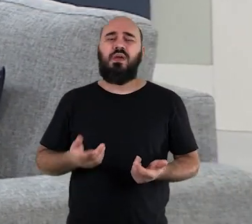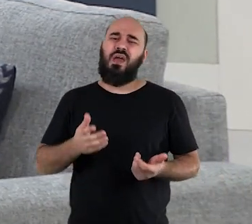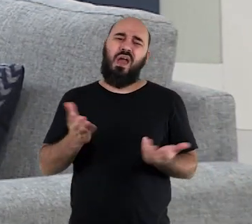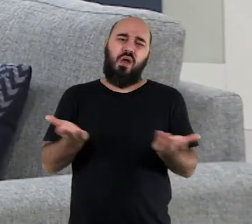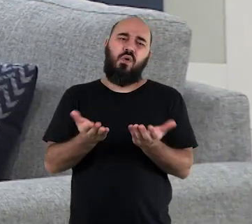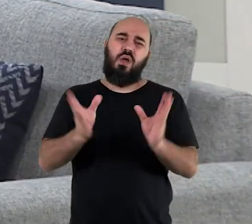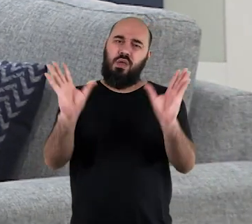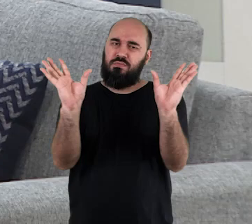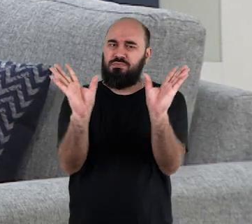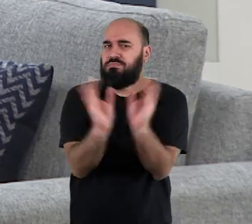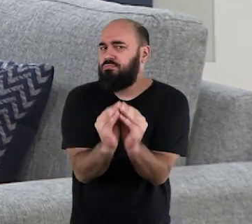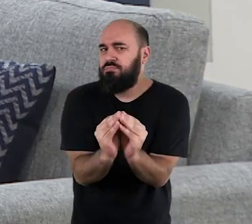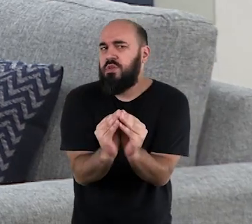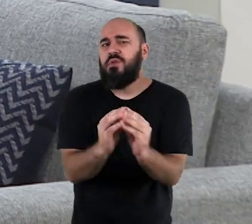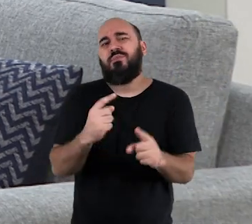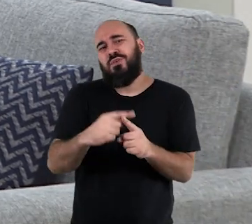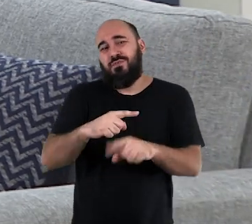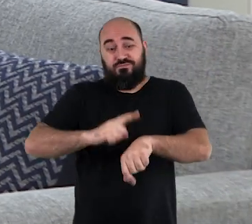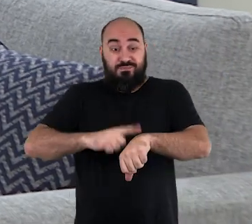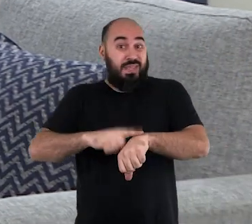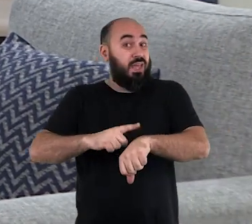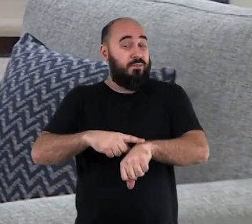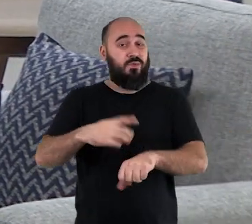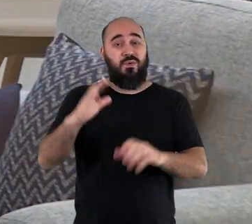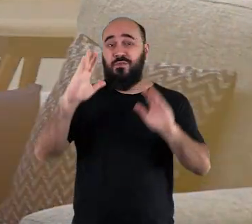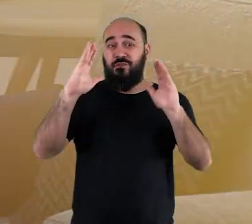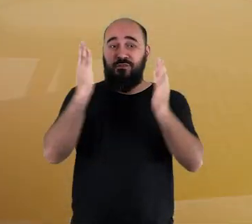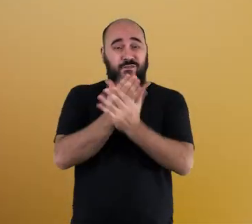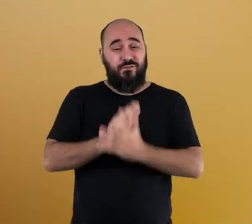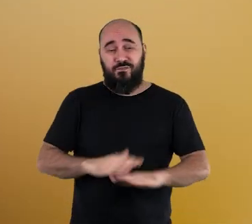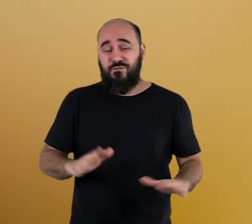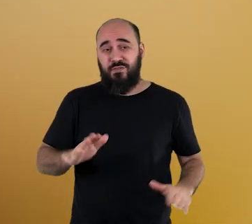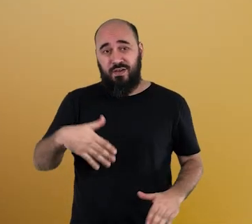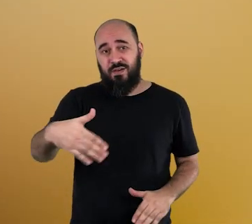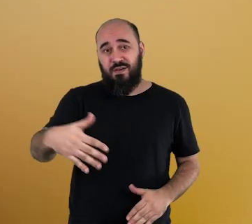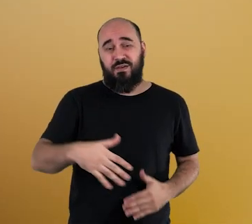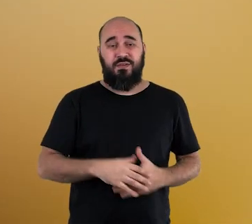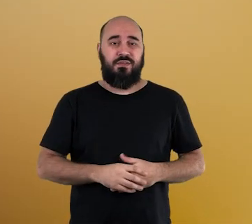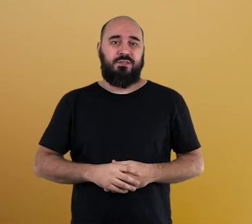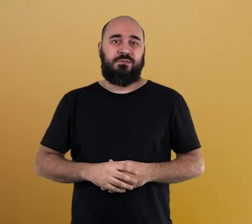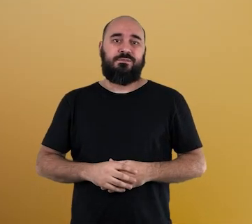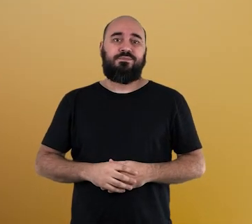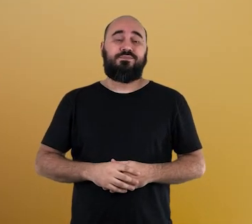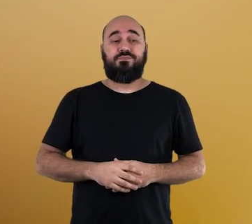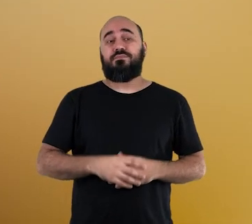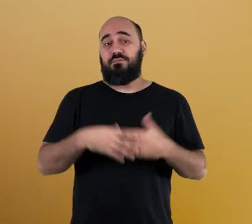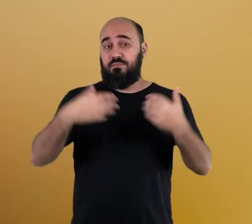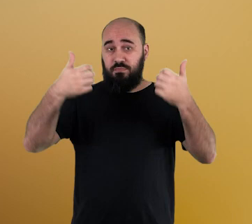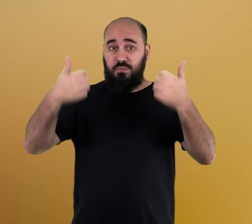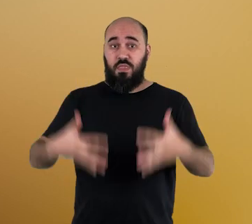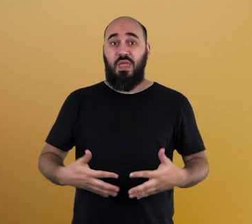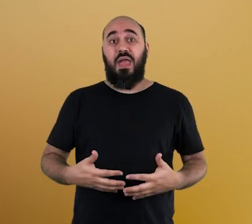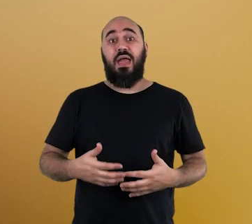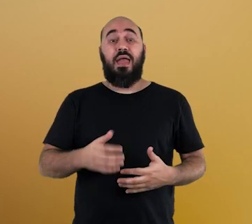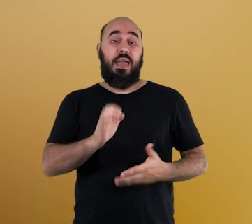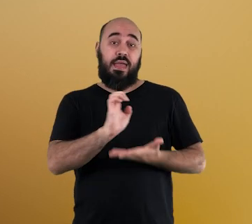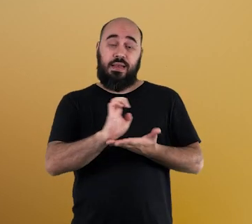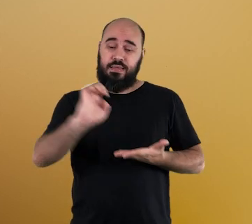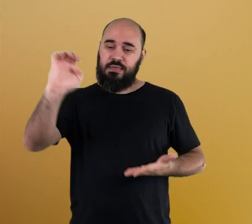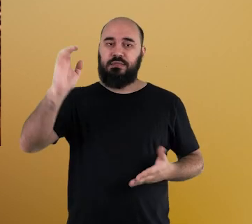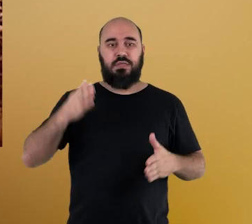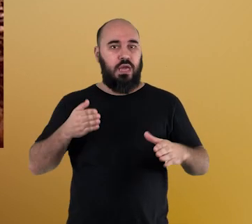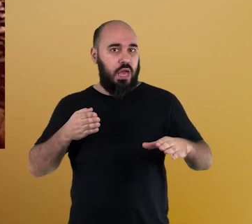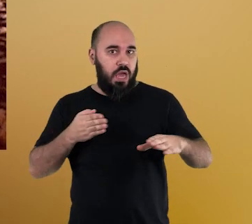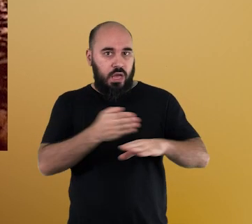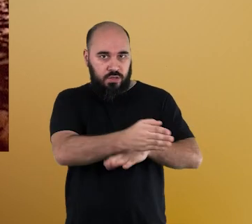história, porque meu tempo já está acabando, mas a Bíblia diz que Elias entrou numa caverna para passar a noite, e eu